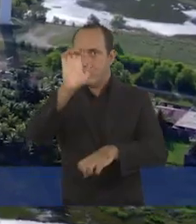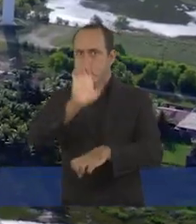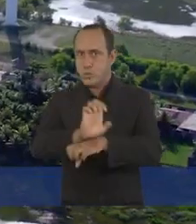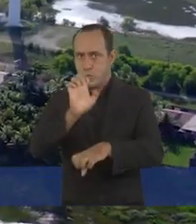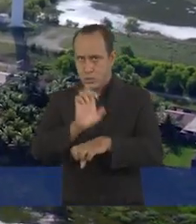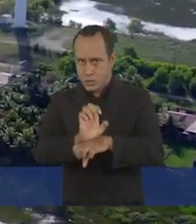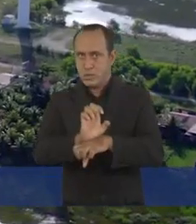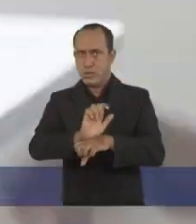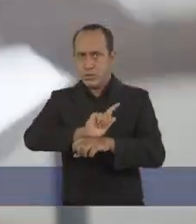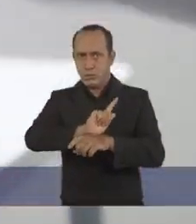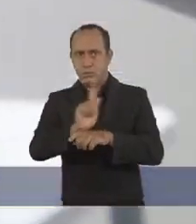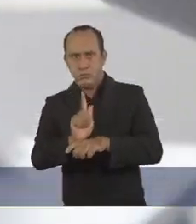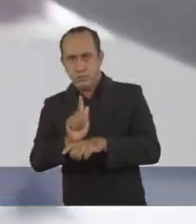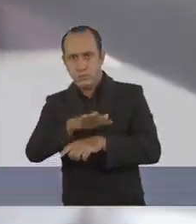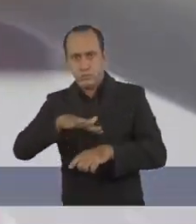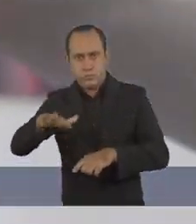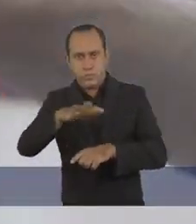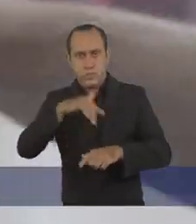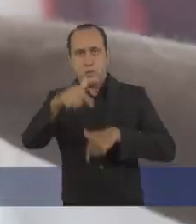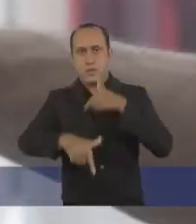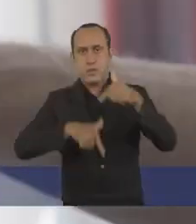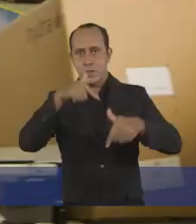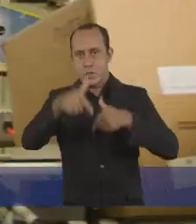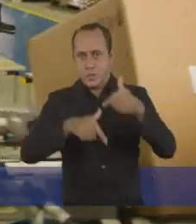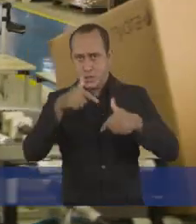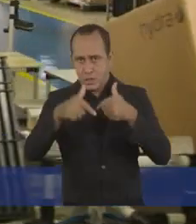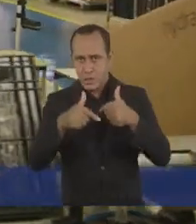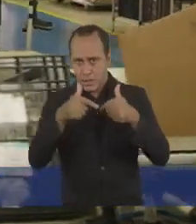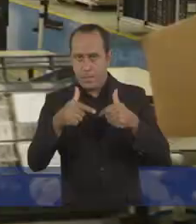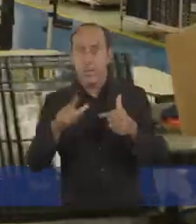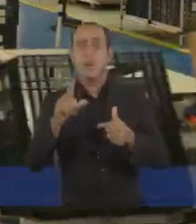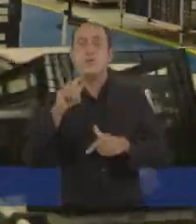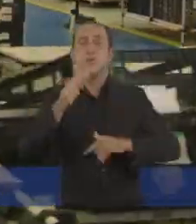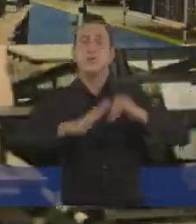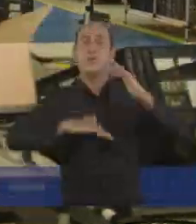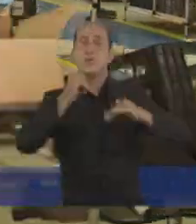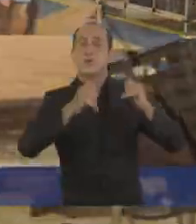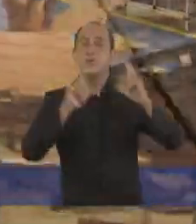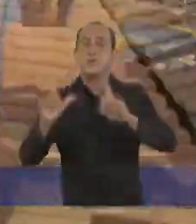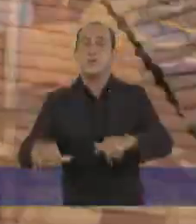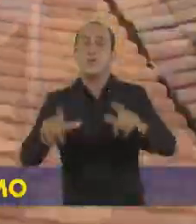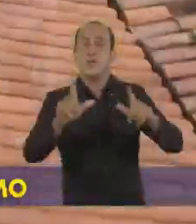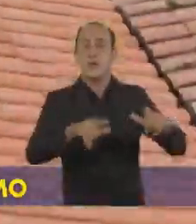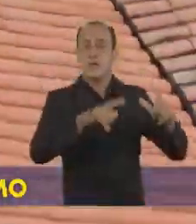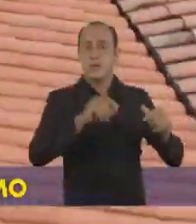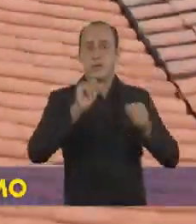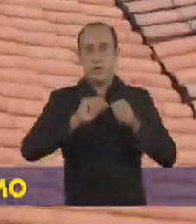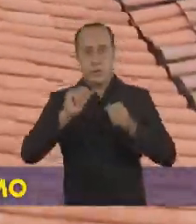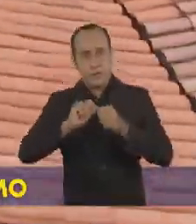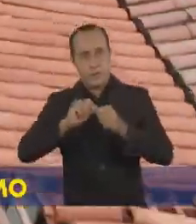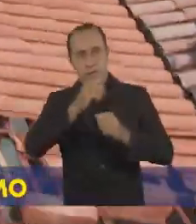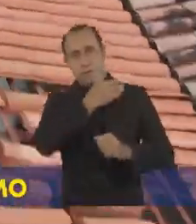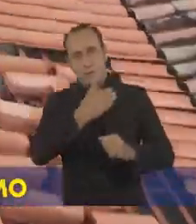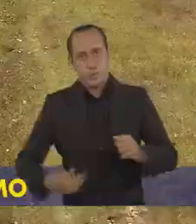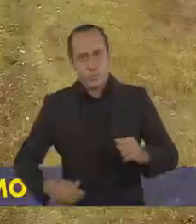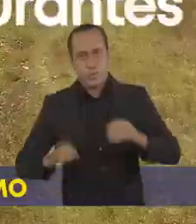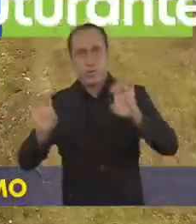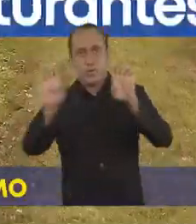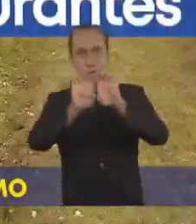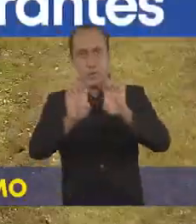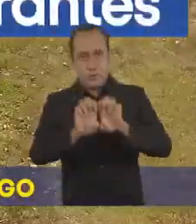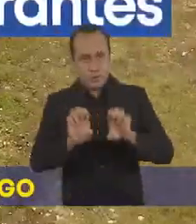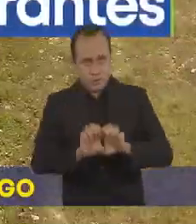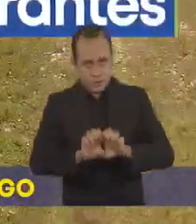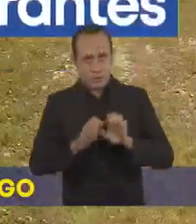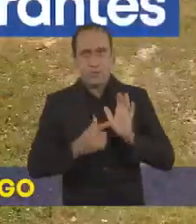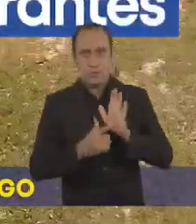próprio estado um agente direto da geração de emprego, absorvendo a mão de obra de cada local na execução das obras públicas